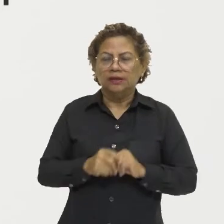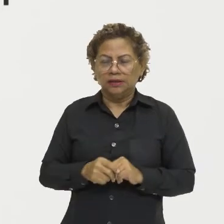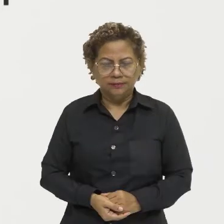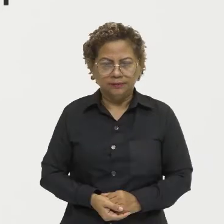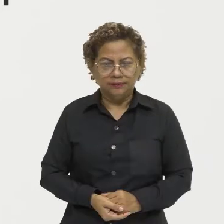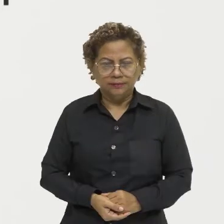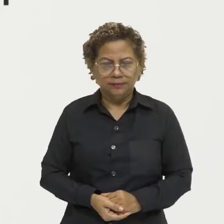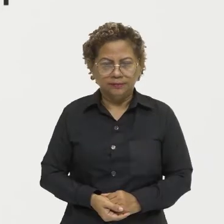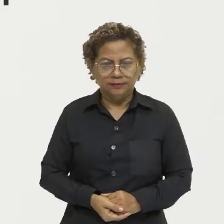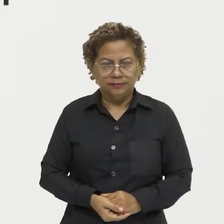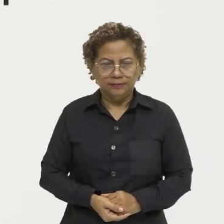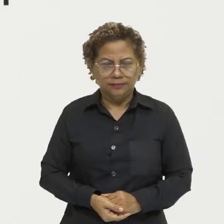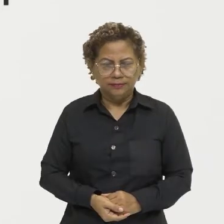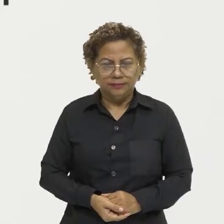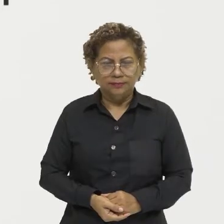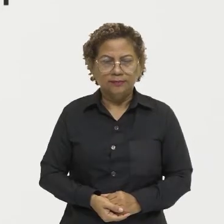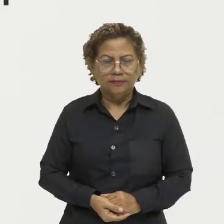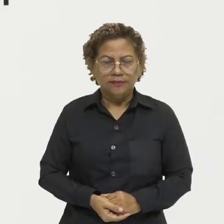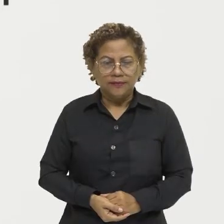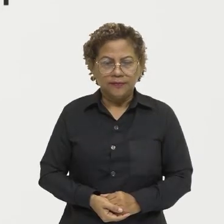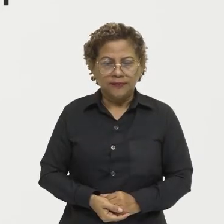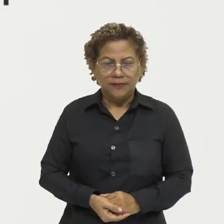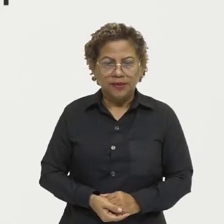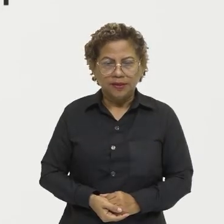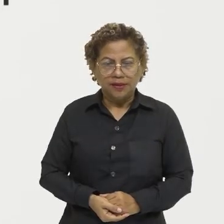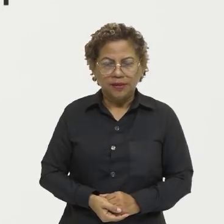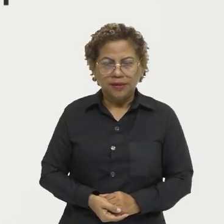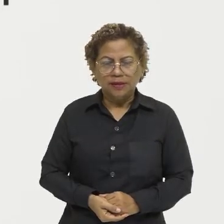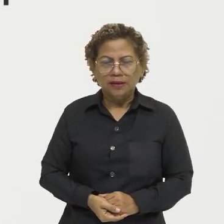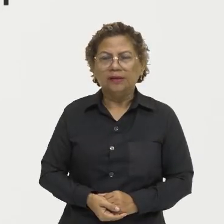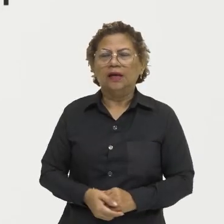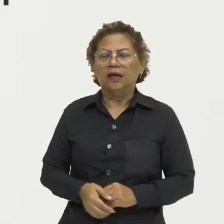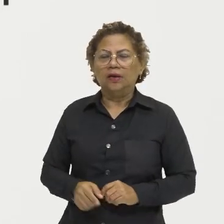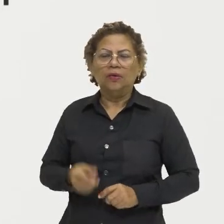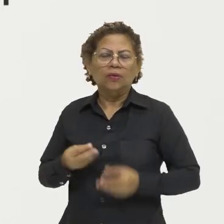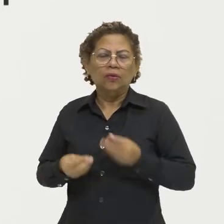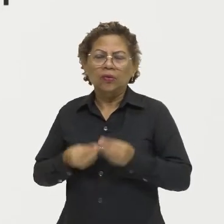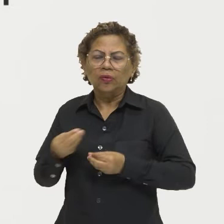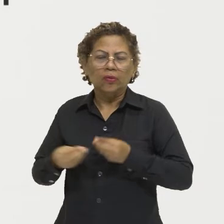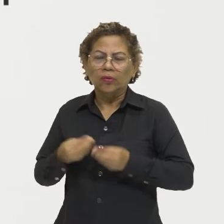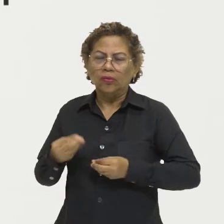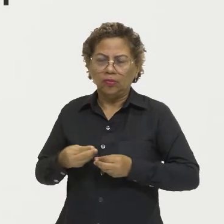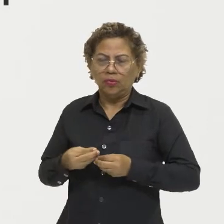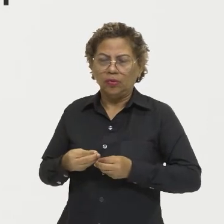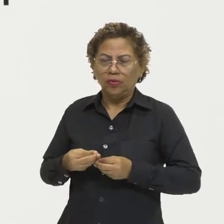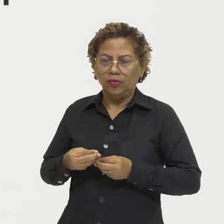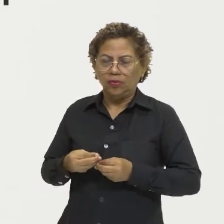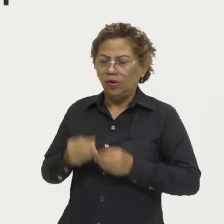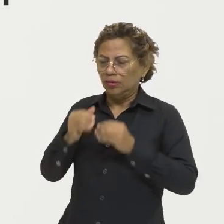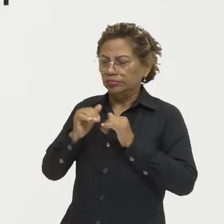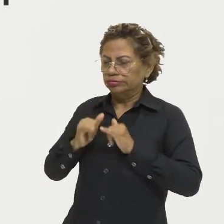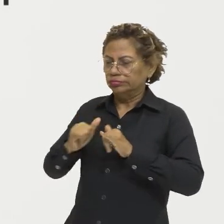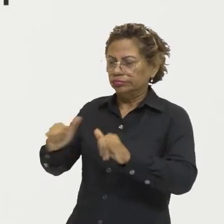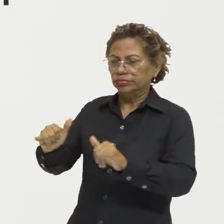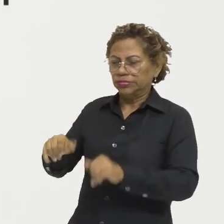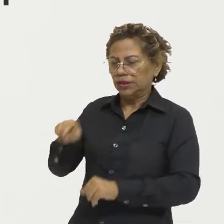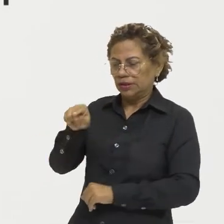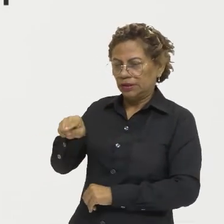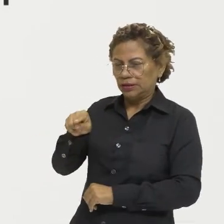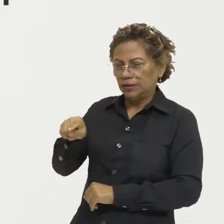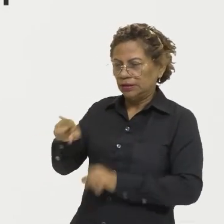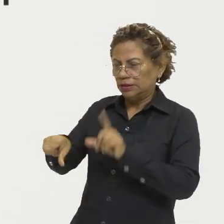linguagem. Nessa função, o emissor preocupa-se de que maneira a mensagem será transmitida por meio da escolha